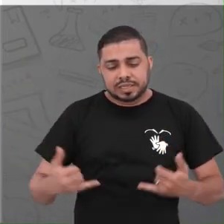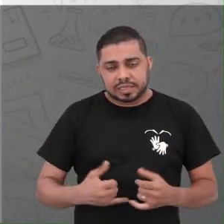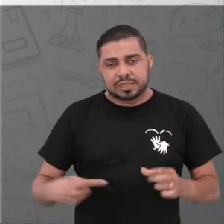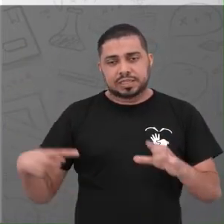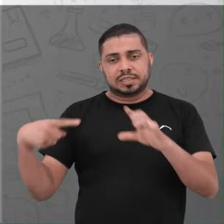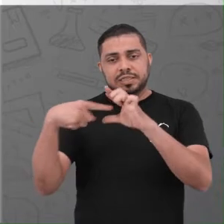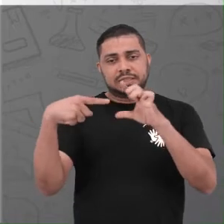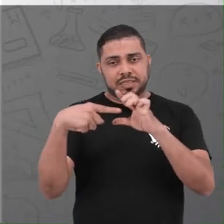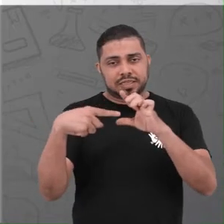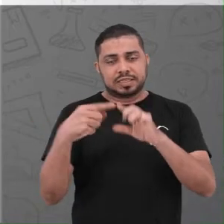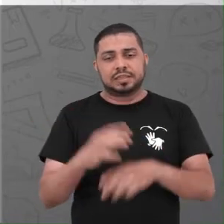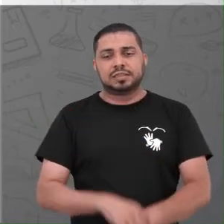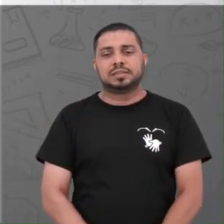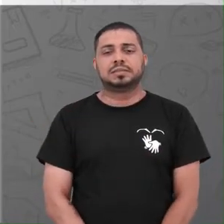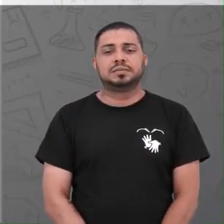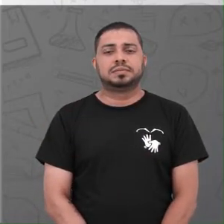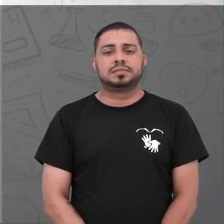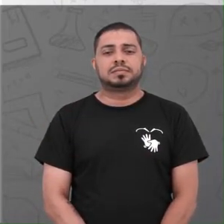seta, tá?